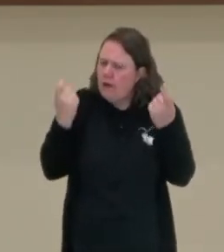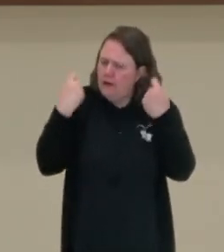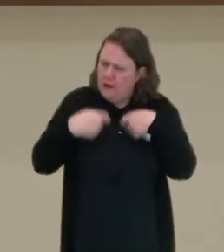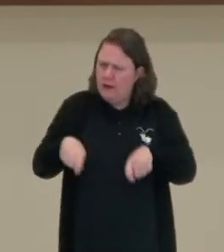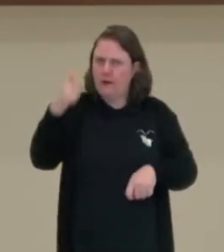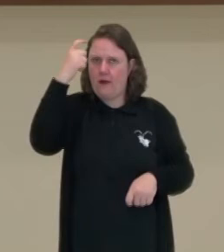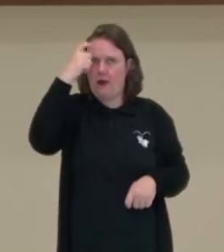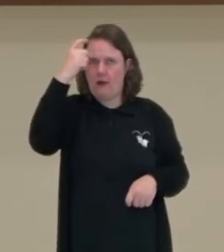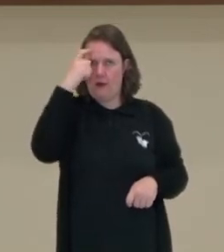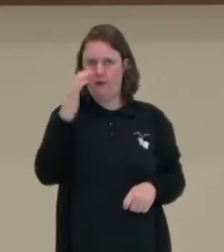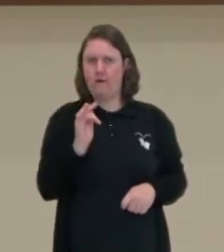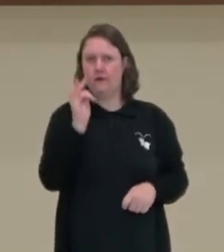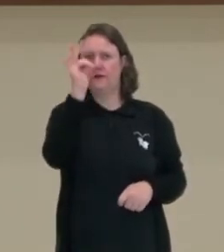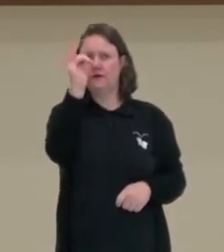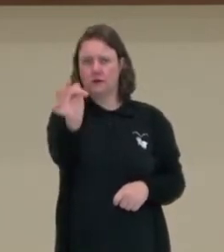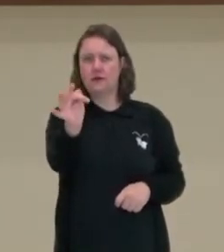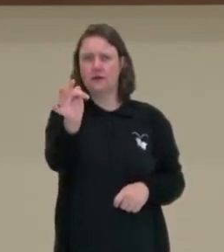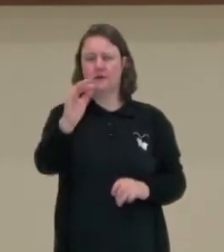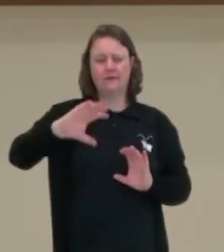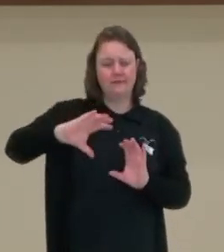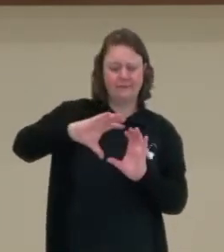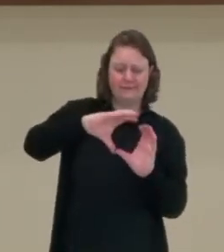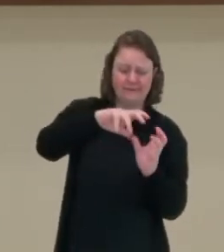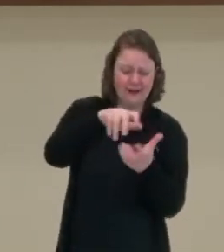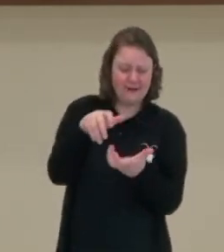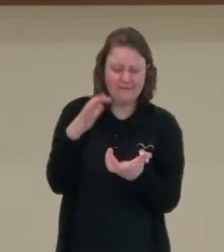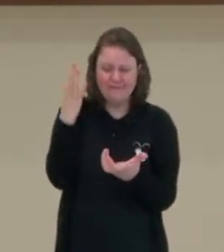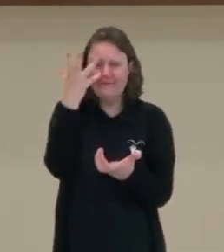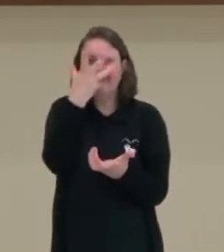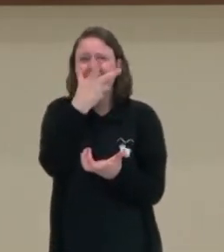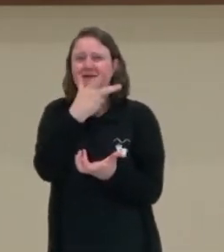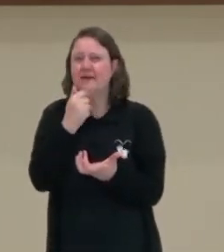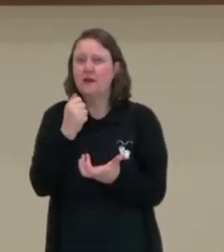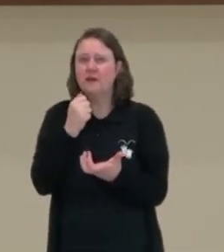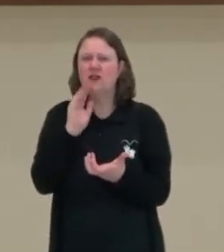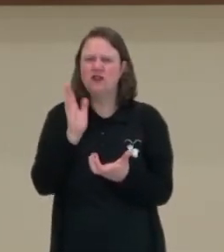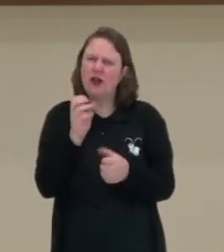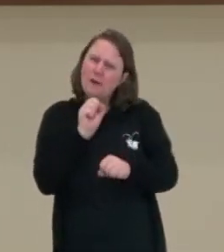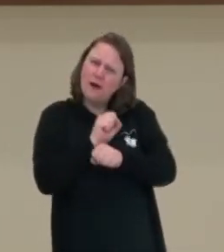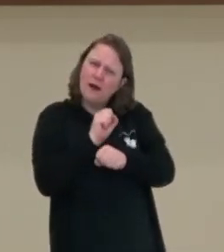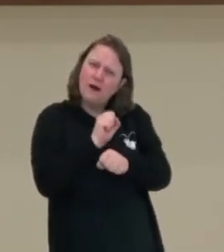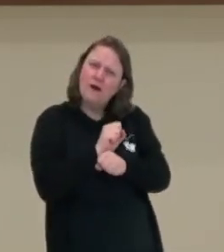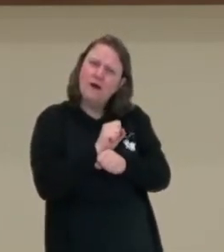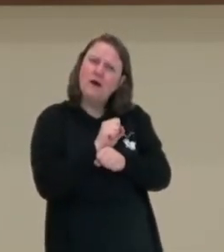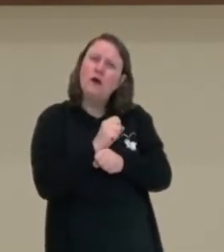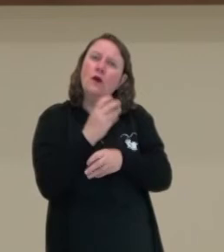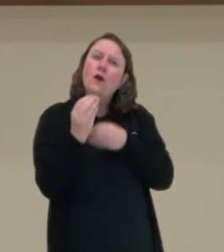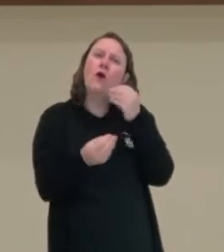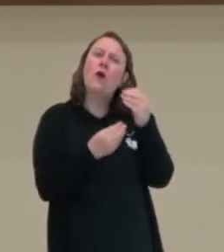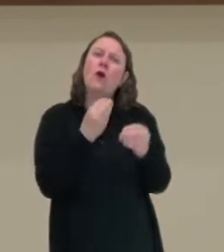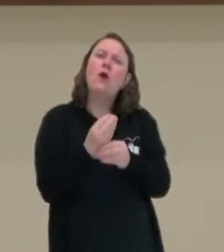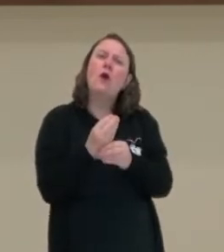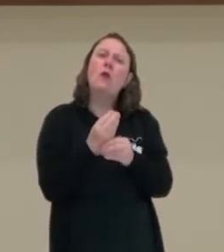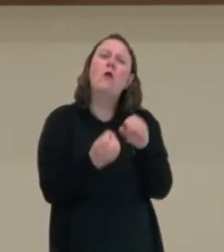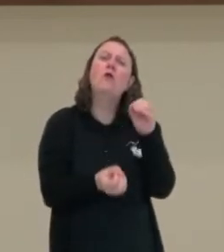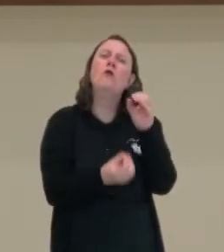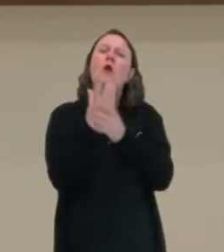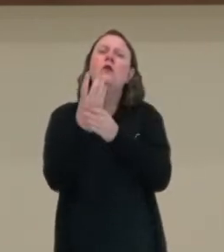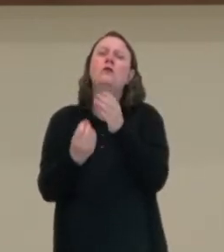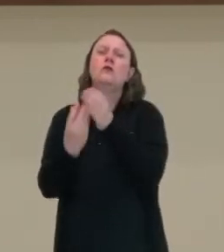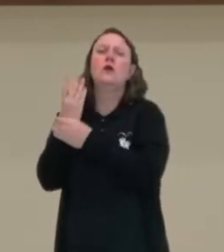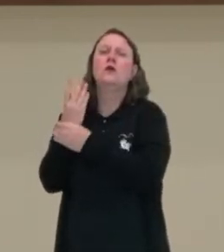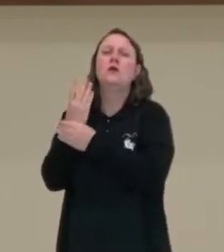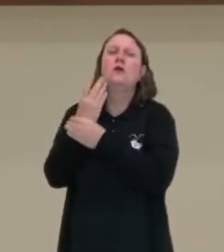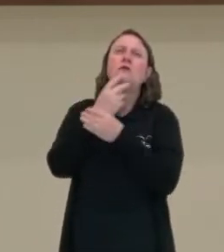é tão lindo, o universo é tão belo. Você já parou para estudar um pouco sobre como se formam os astros? Você sabia que nós somos poeira